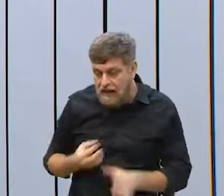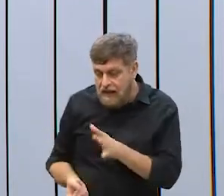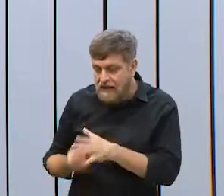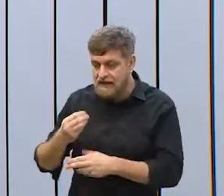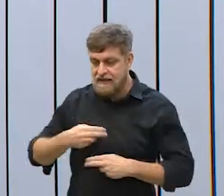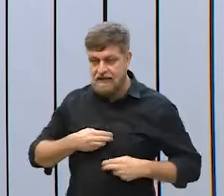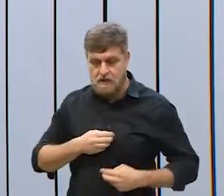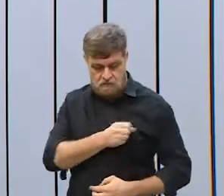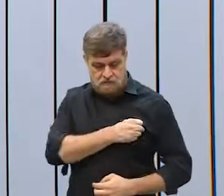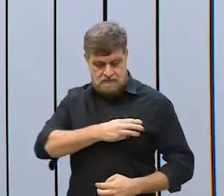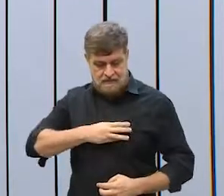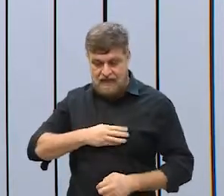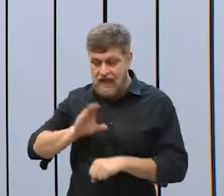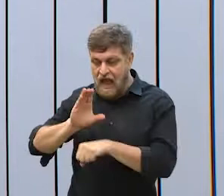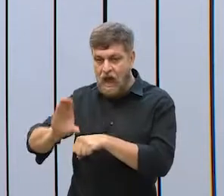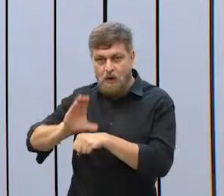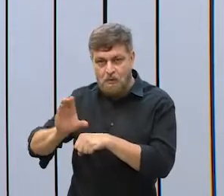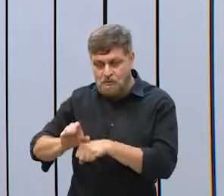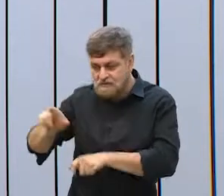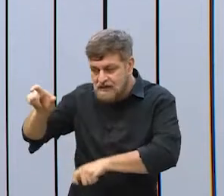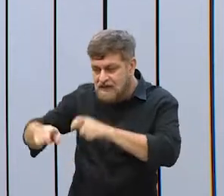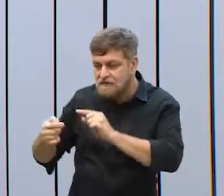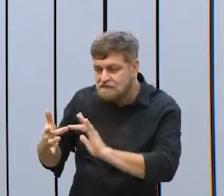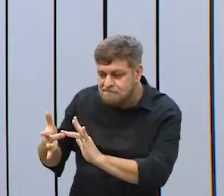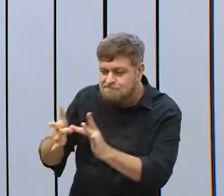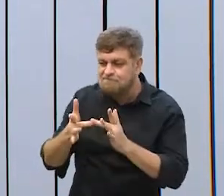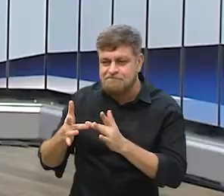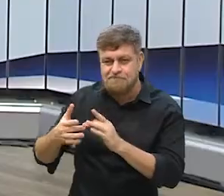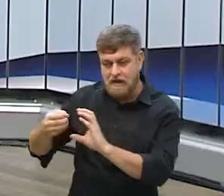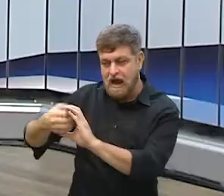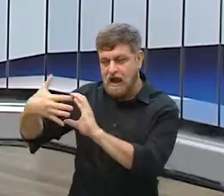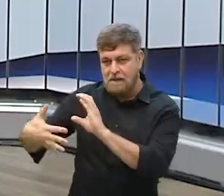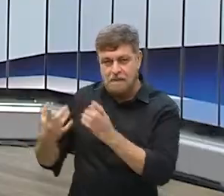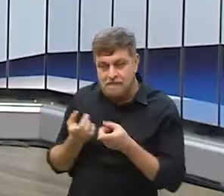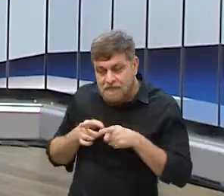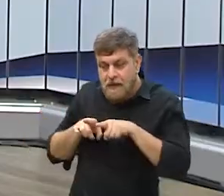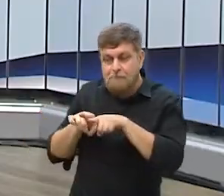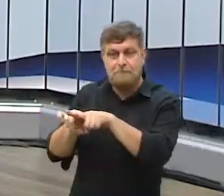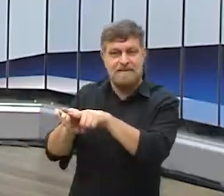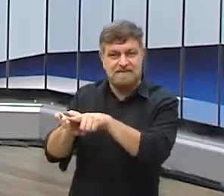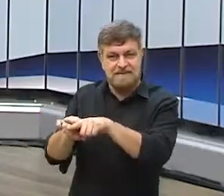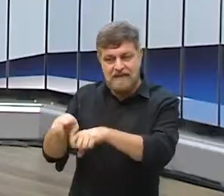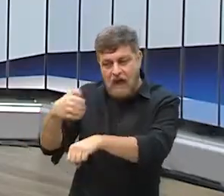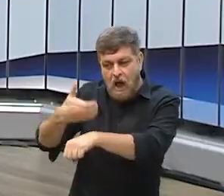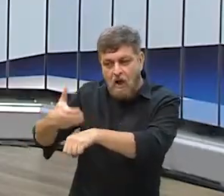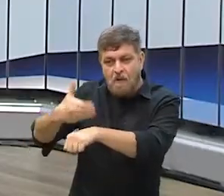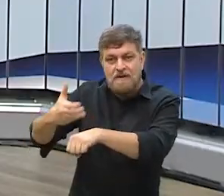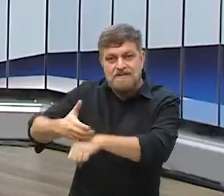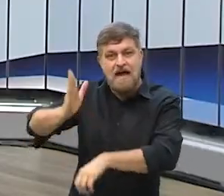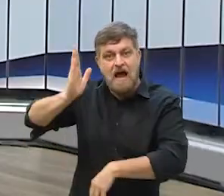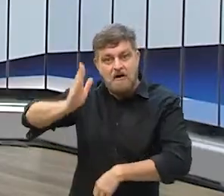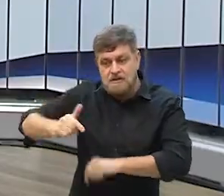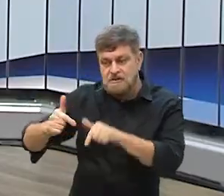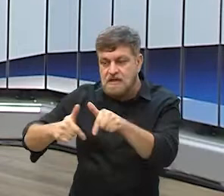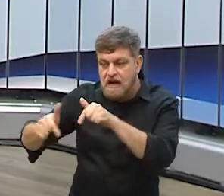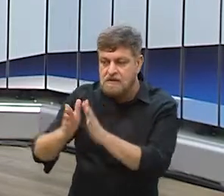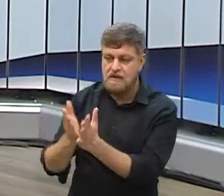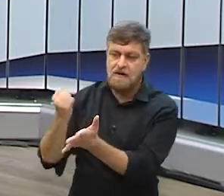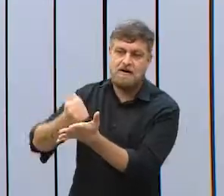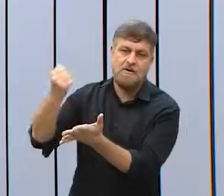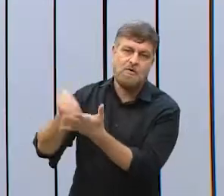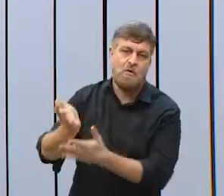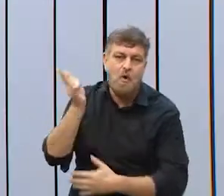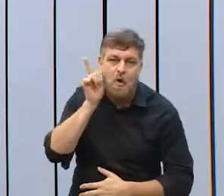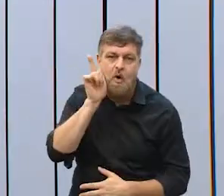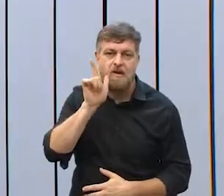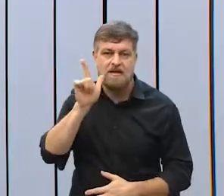ele tem os cursos para aquela característica. Uma parceria com estágio, você já sai com emprego, já sai com uma formação. Então,